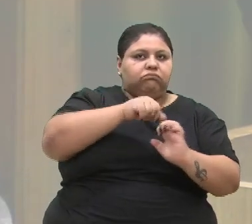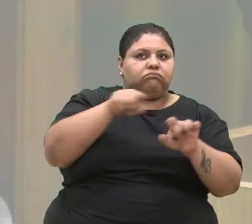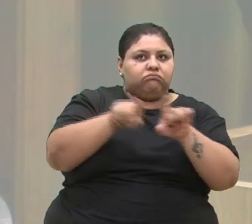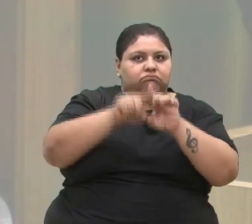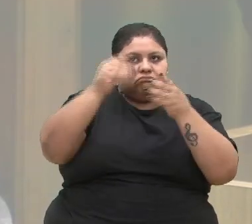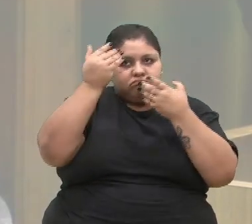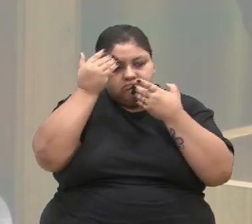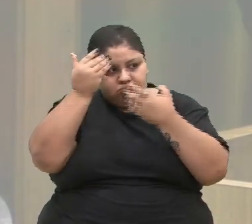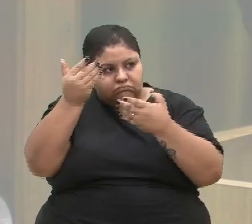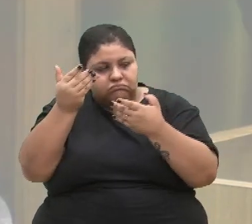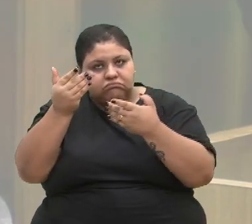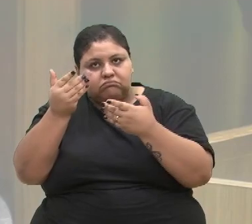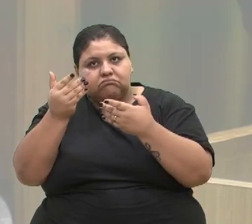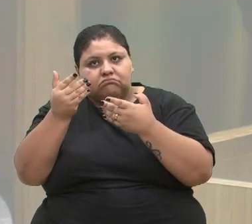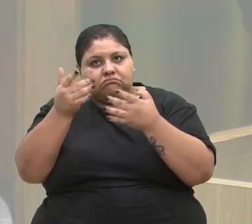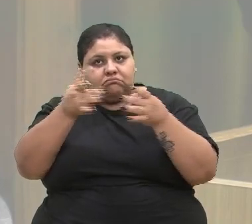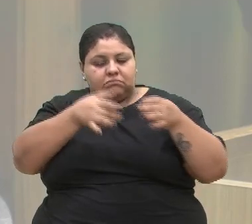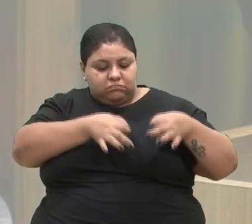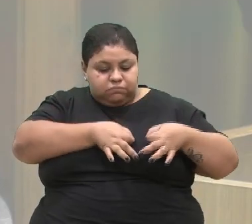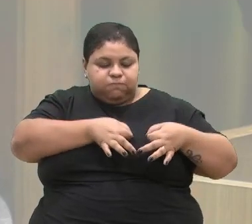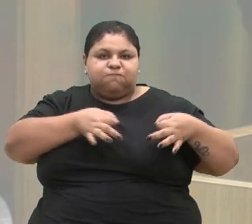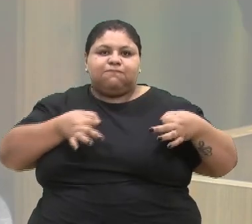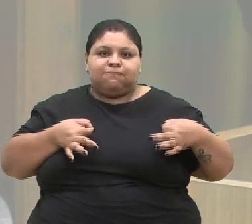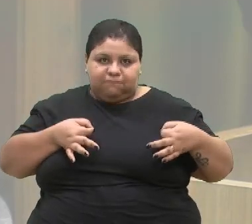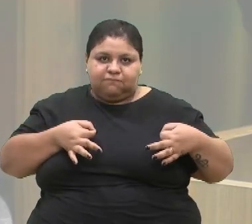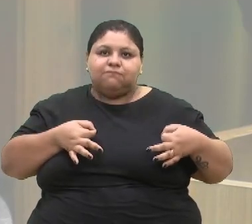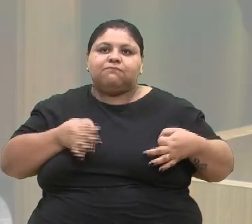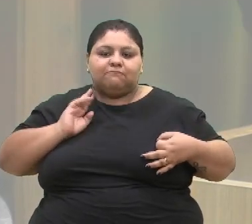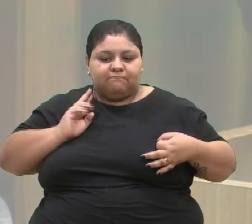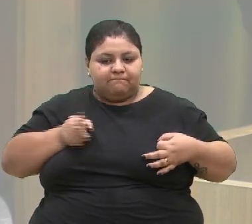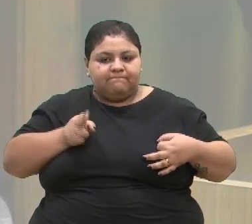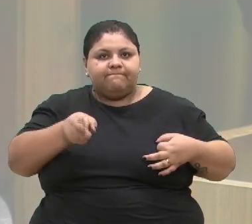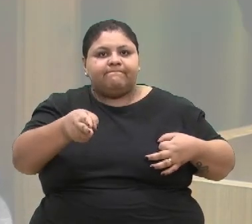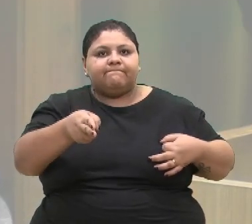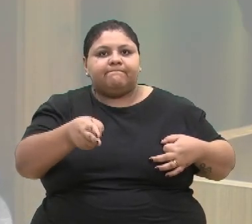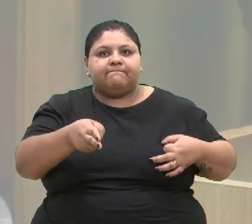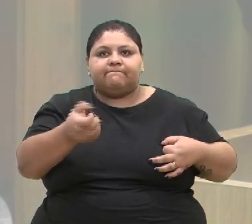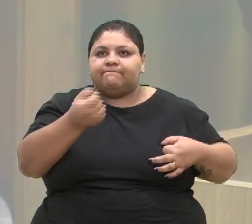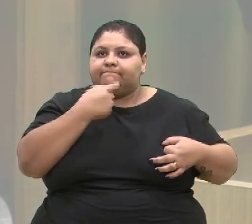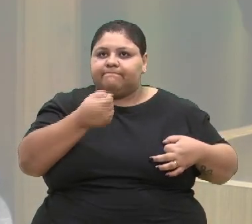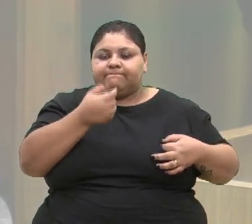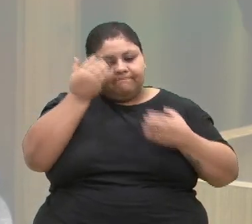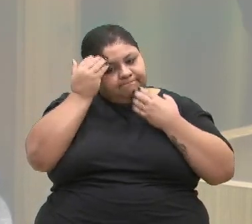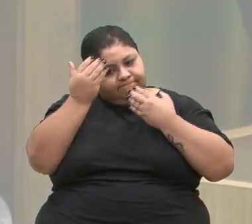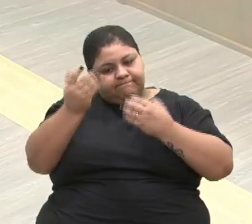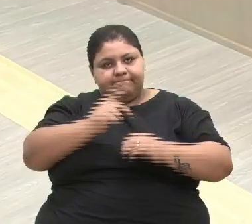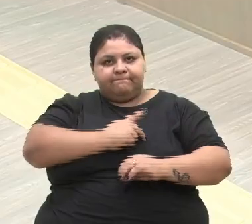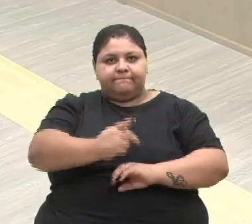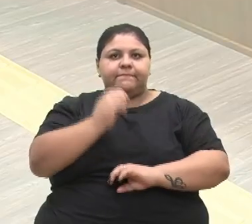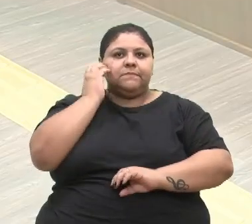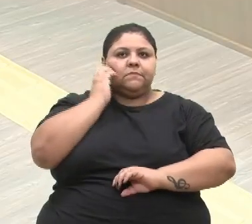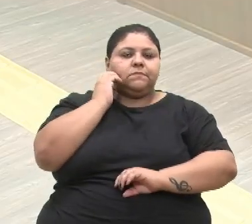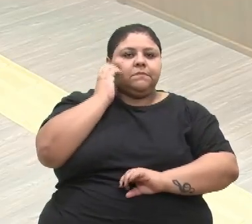vereadora, e agradeço. Agradeço mais uma vez imensamente a todos que, por unanimidade, aprovaram essa moção